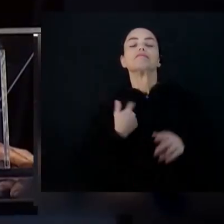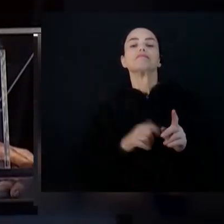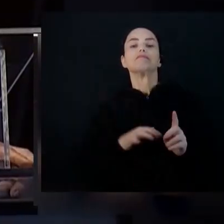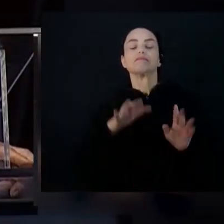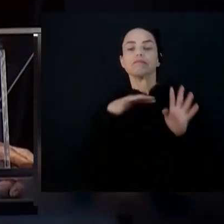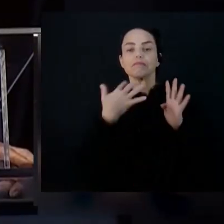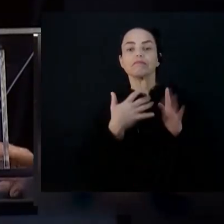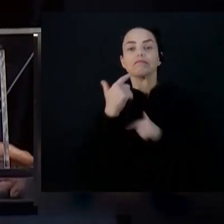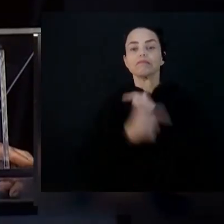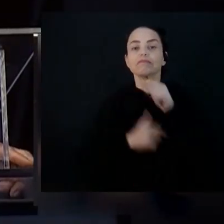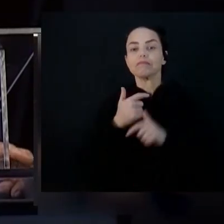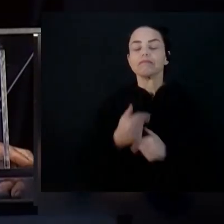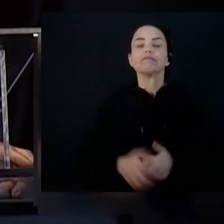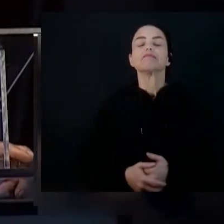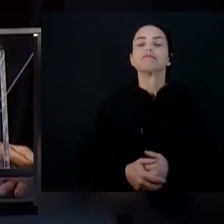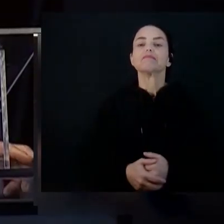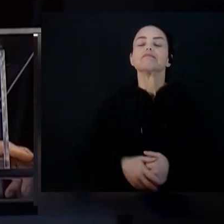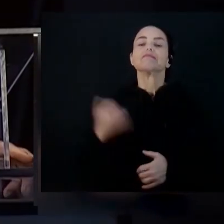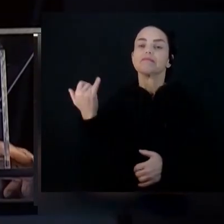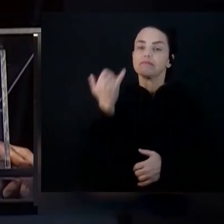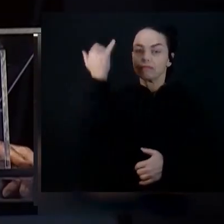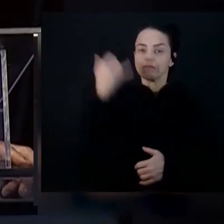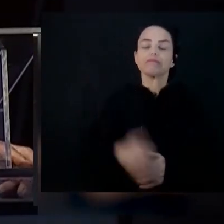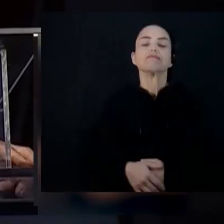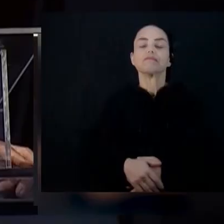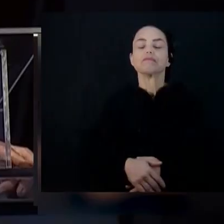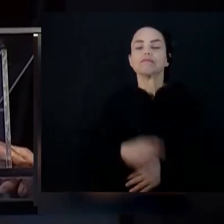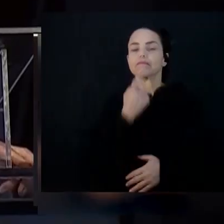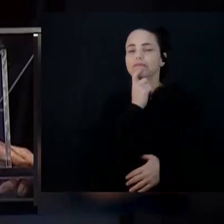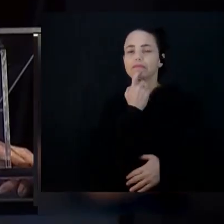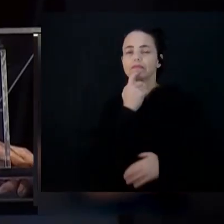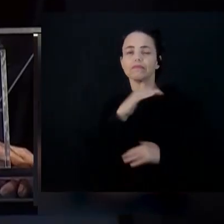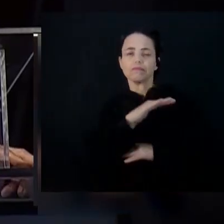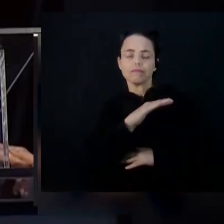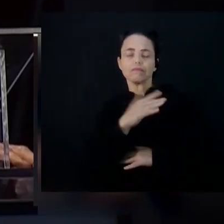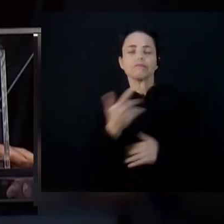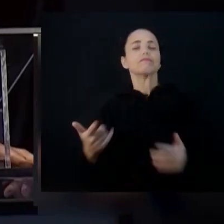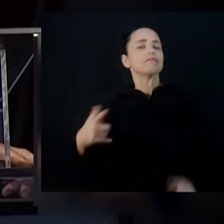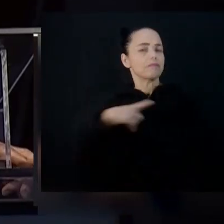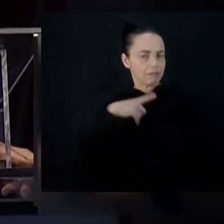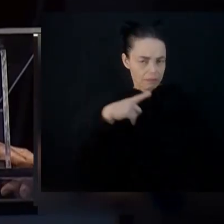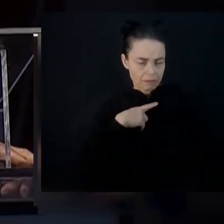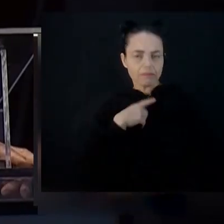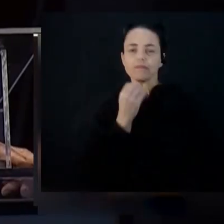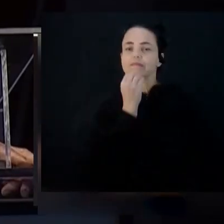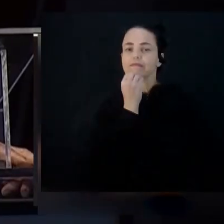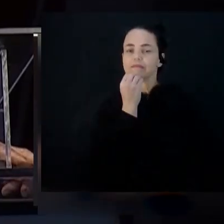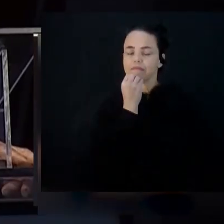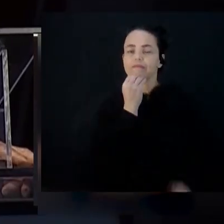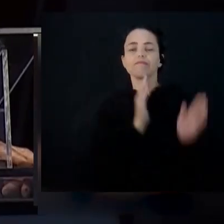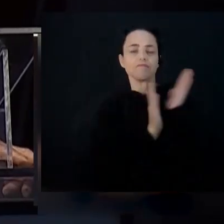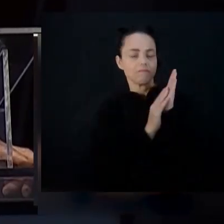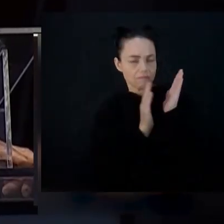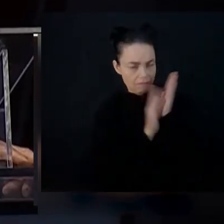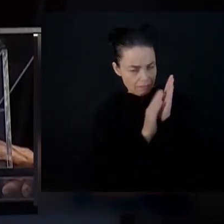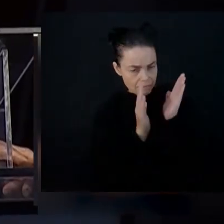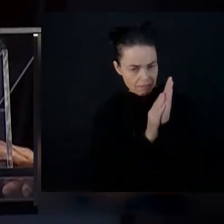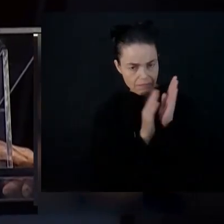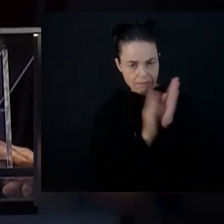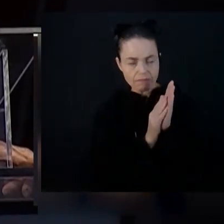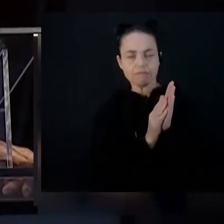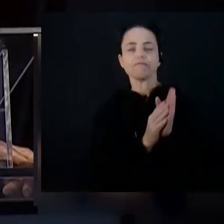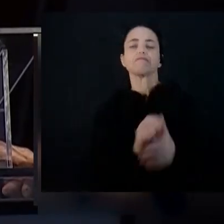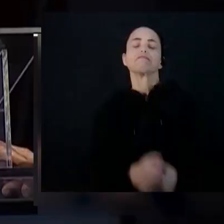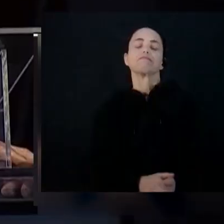Câmara Municipal ela tem esse protagonismo, essa oportunidade de propor